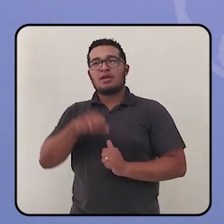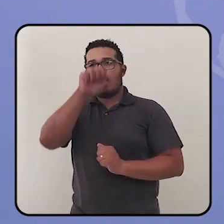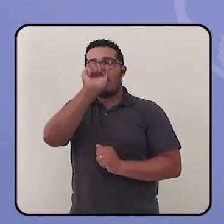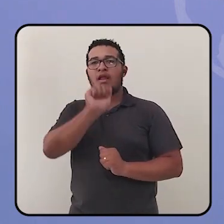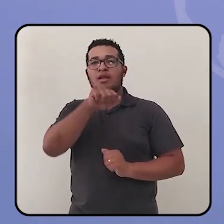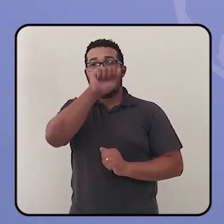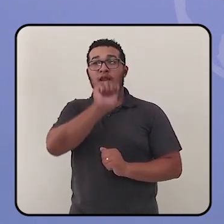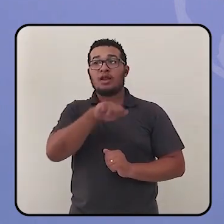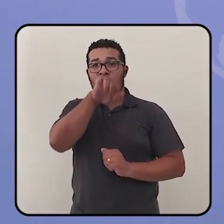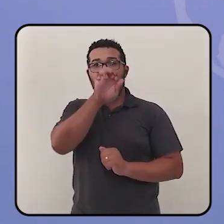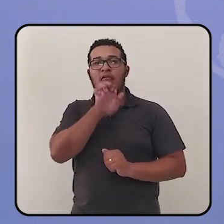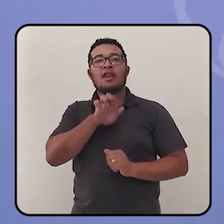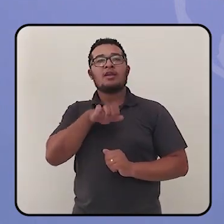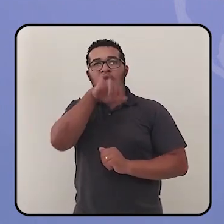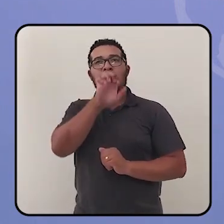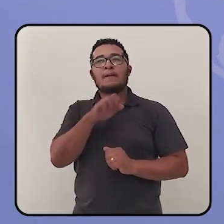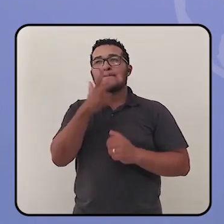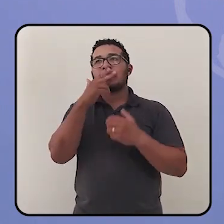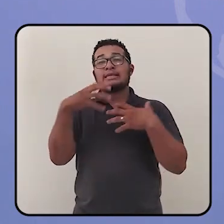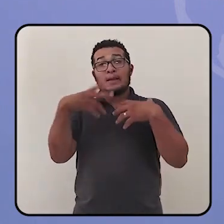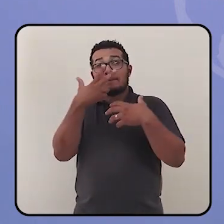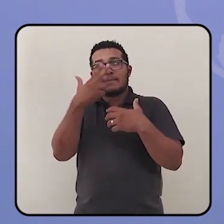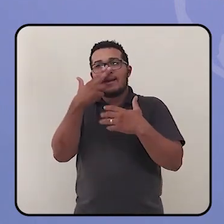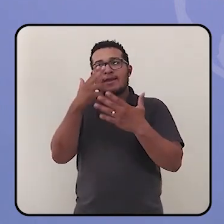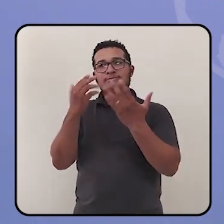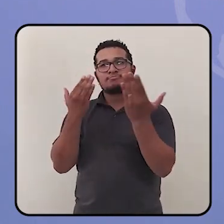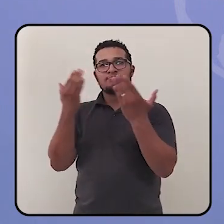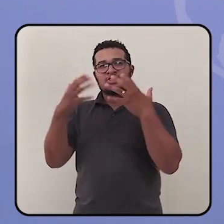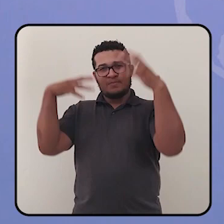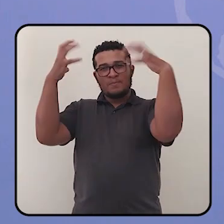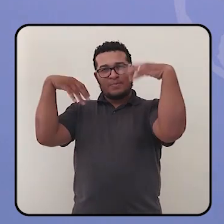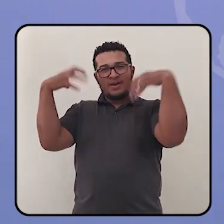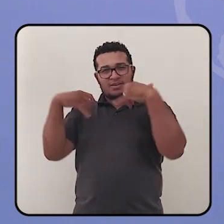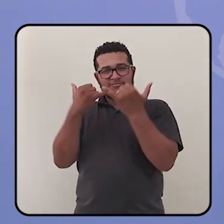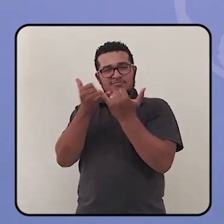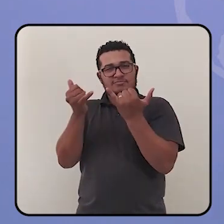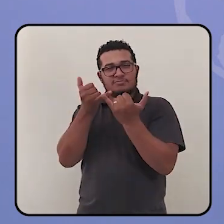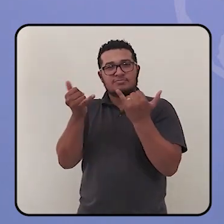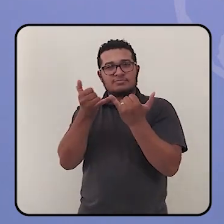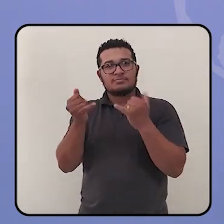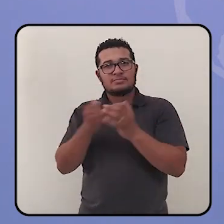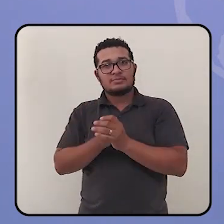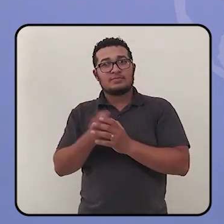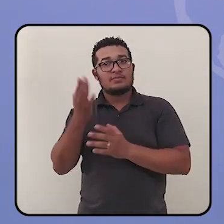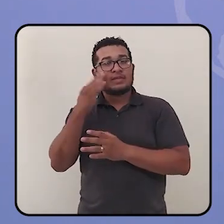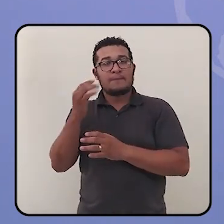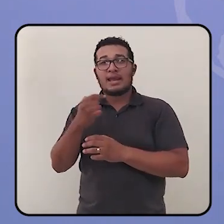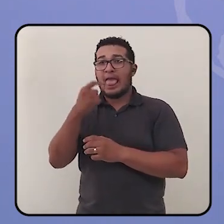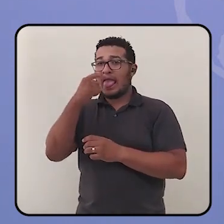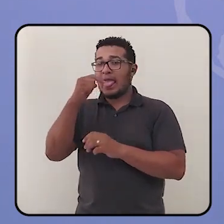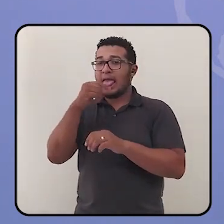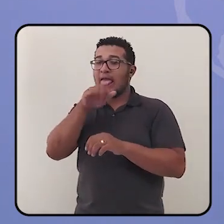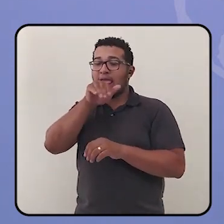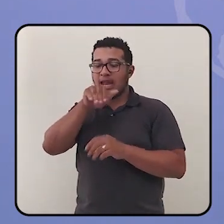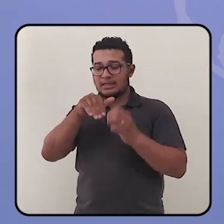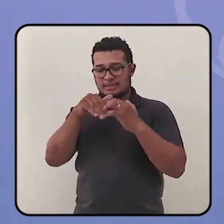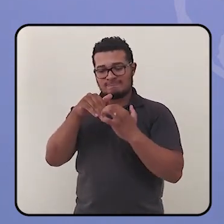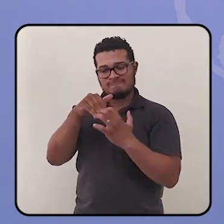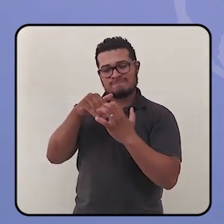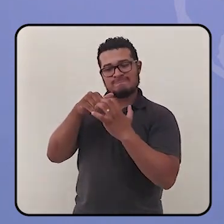felino ele se lambe e está tomando banho e isso por a língua ser áspera para fazer a limpeza